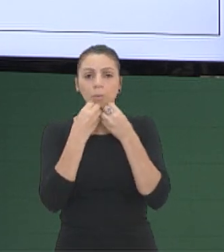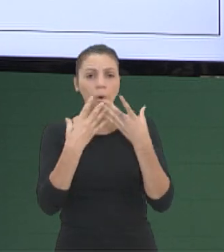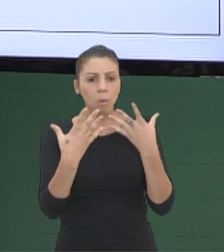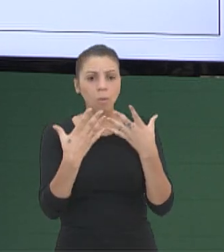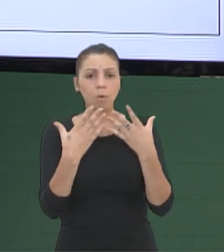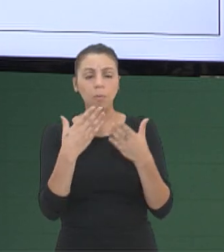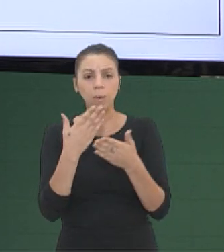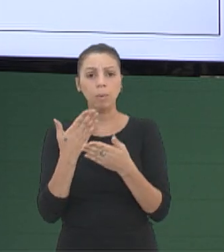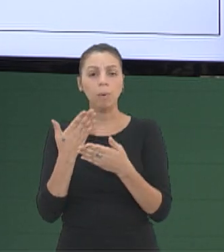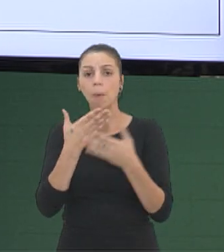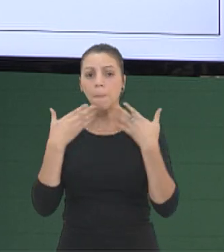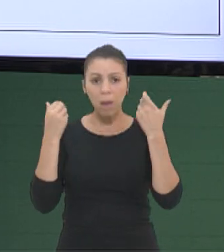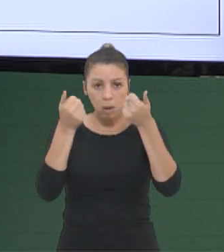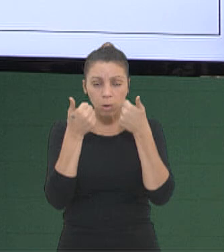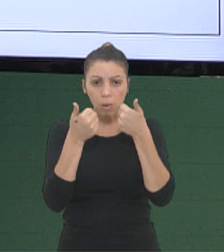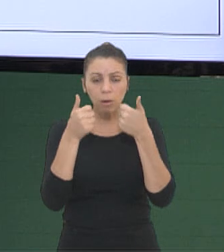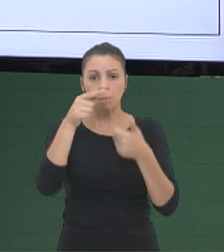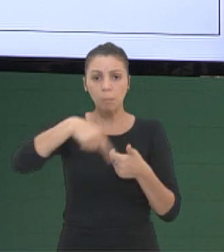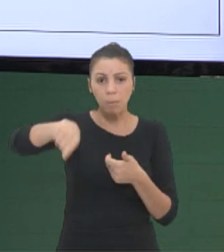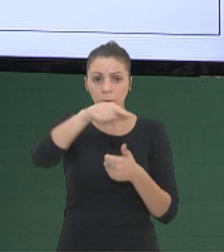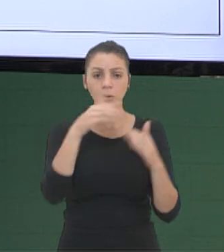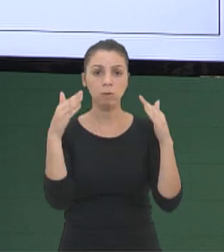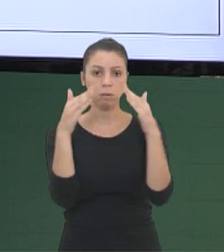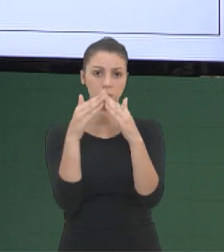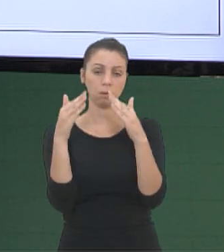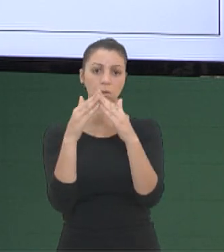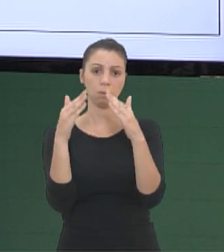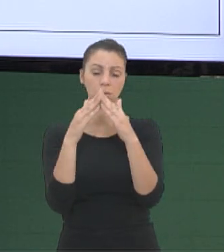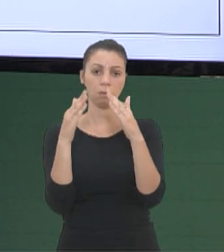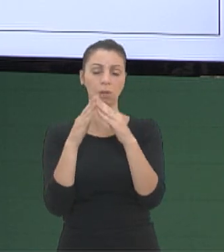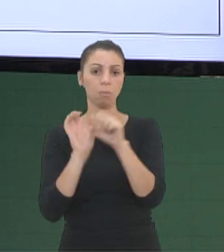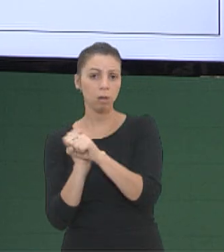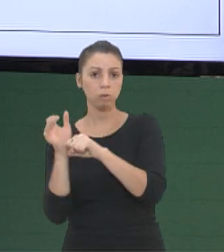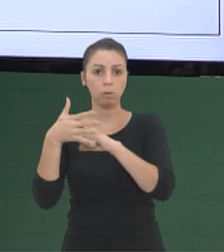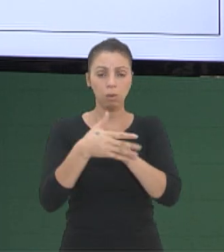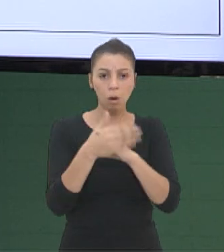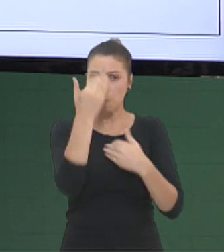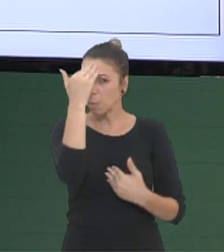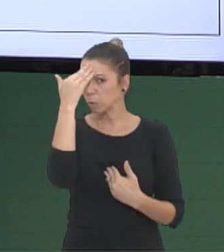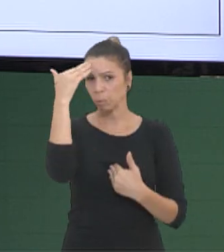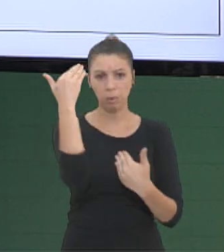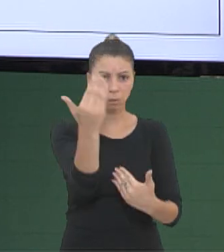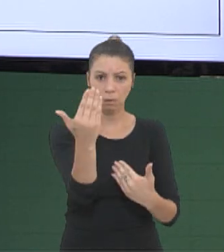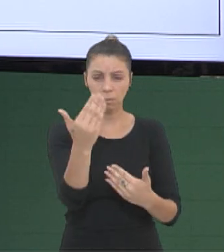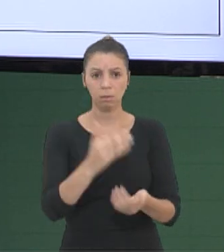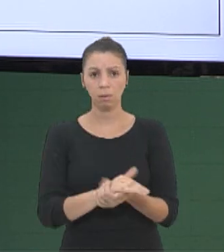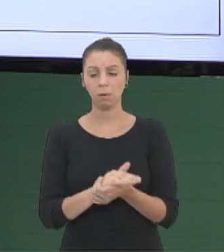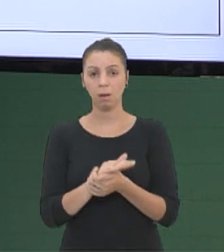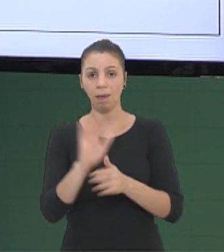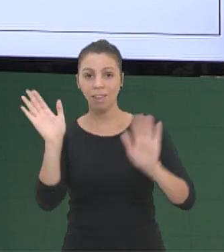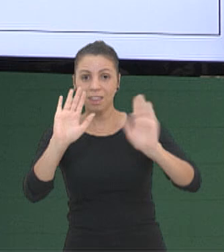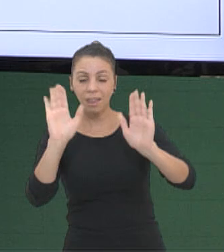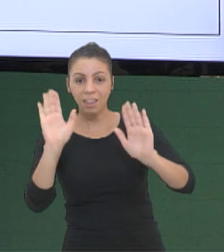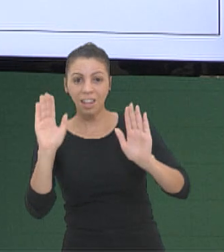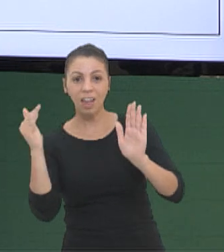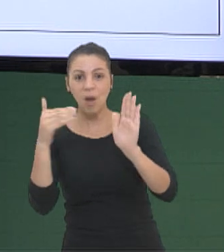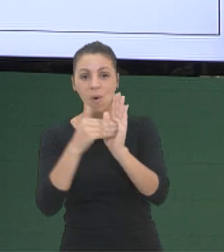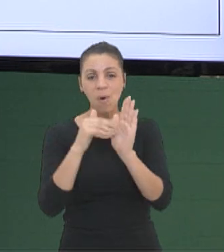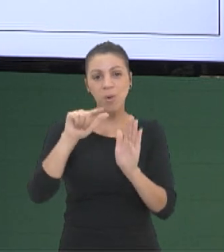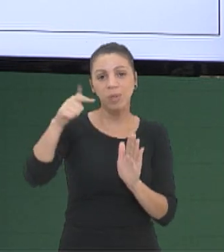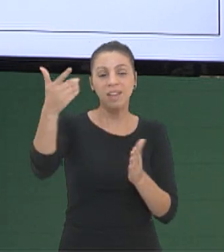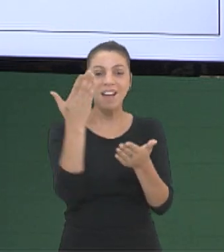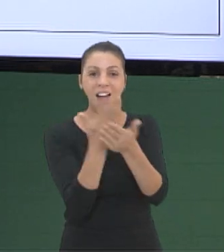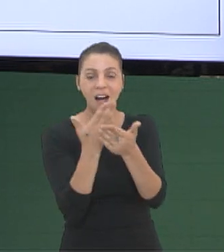levar o melhor para vocês aí dentro de casa nessa época de pandemia. Muito obrigado, até a próxima aula, número